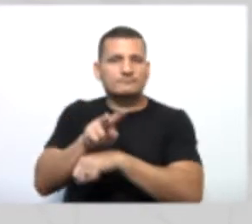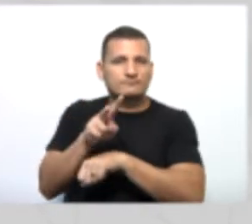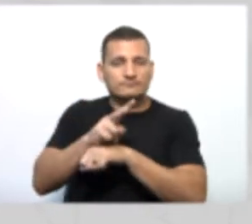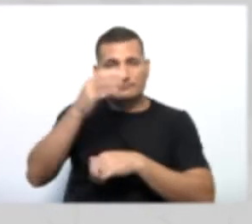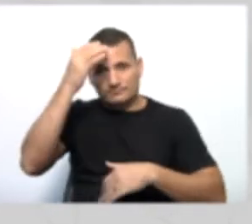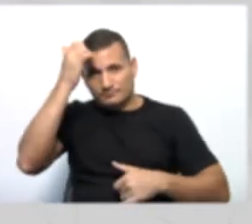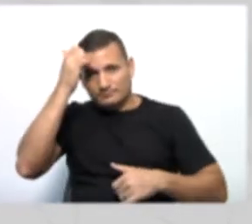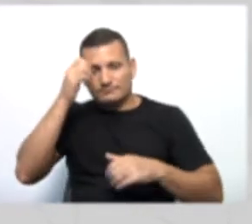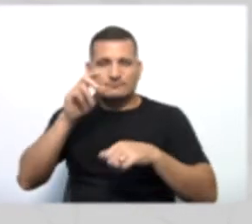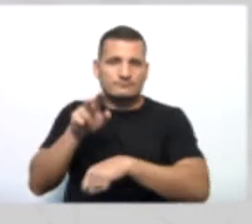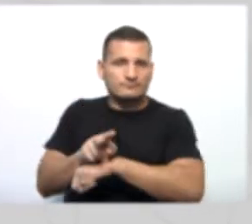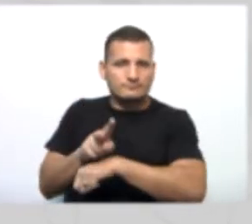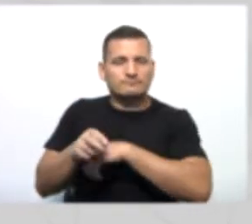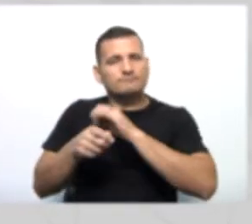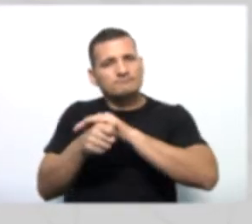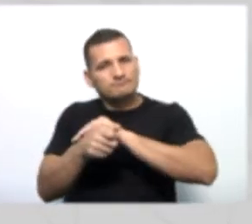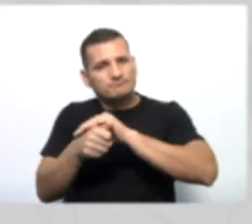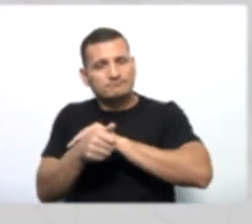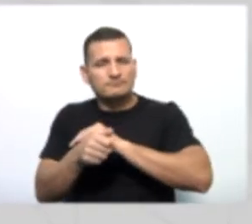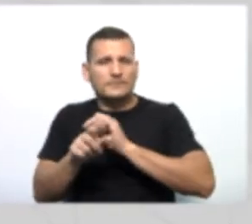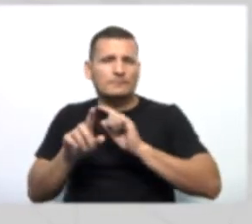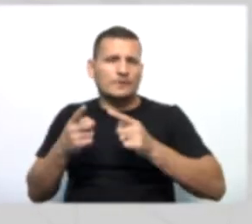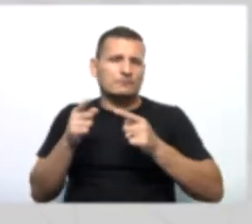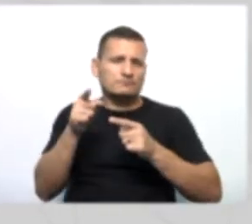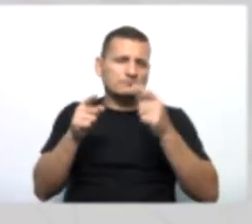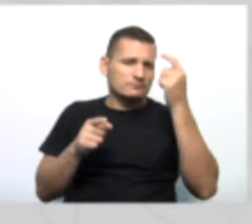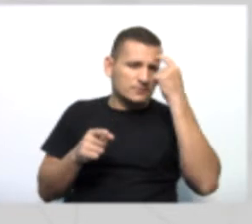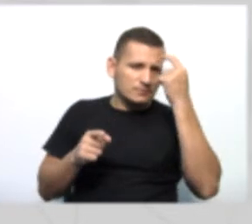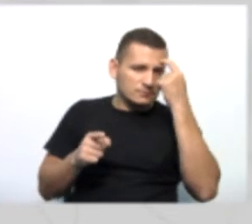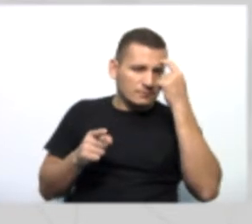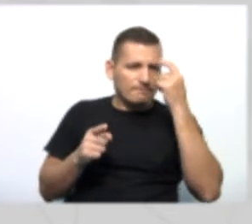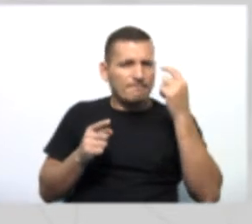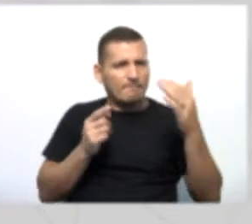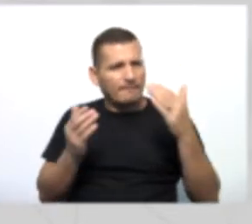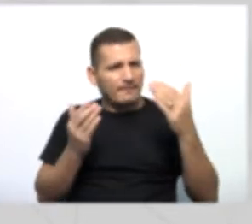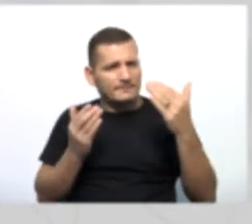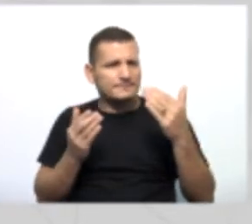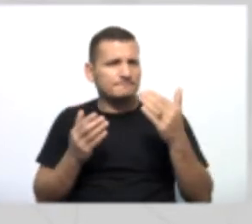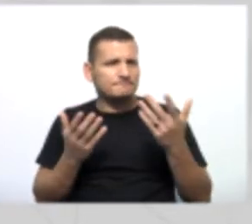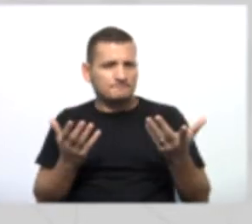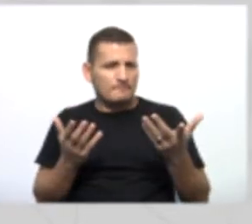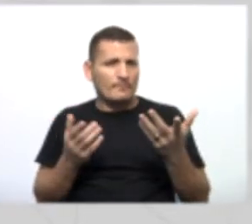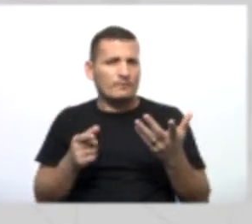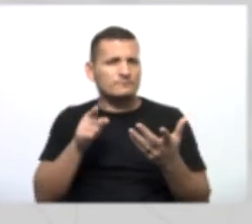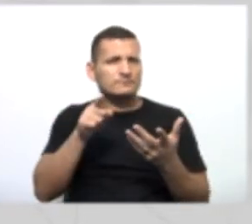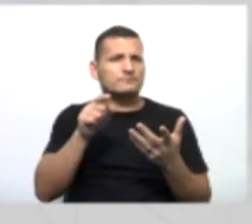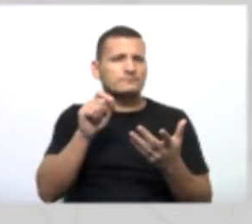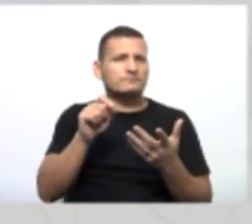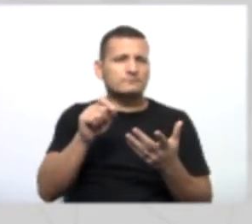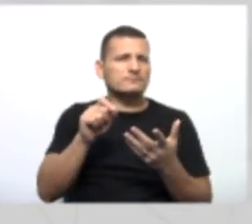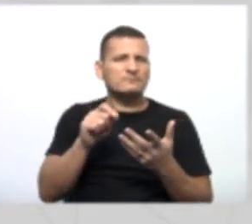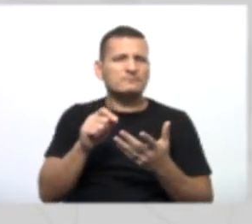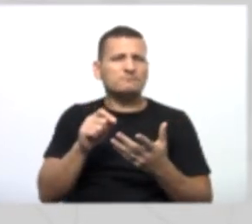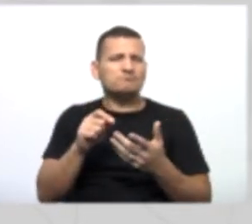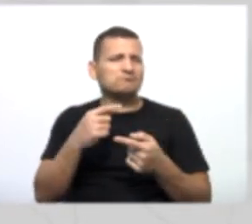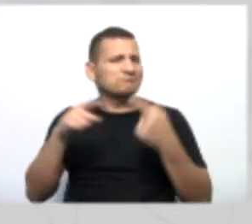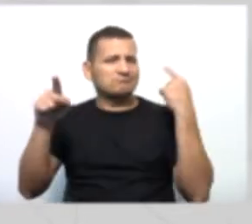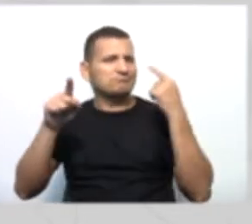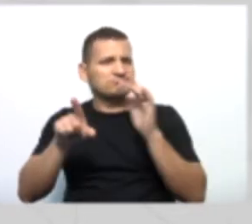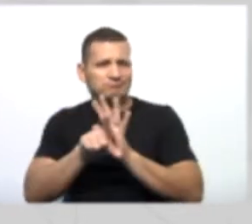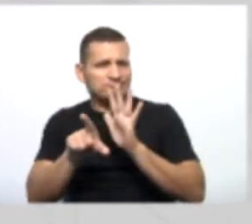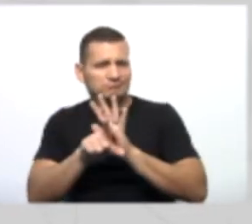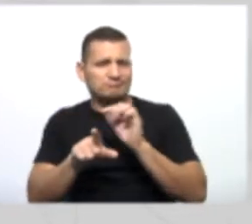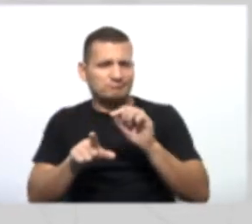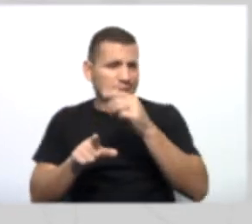tartaruga, um jabuti. Puxa vida, pensa, sabe, analisa um pouquinho, você vai estar investindo num comércio ilegal, as pessoas vão